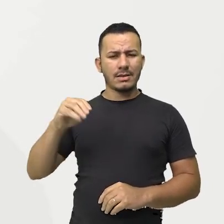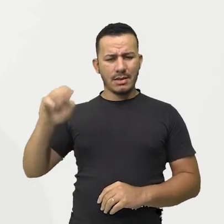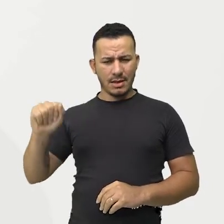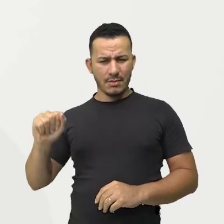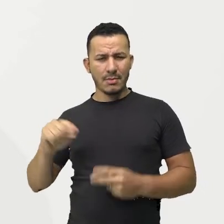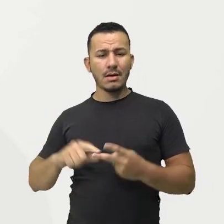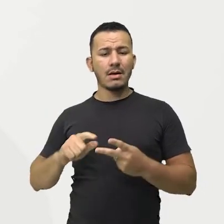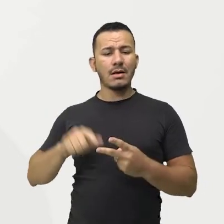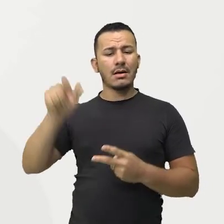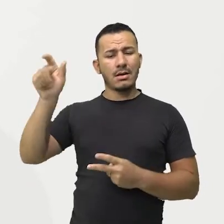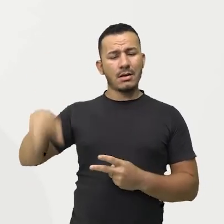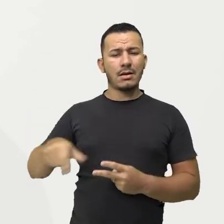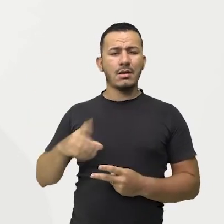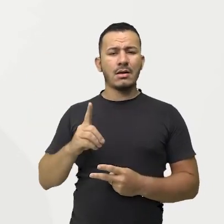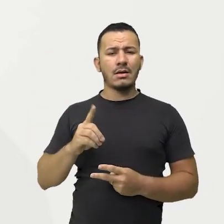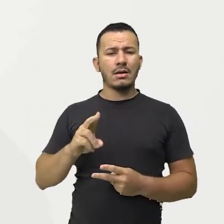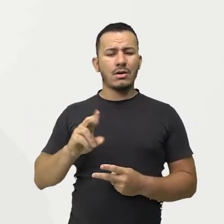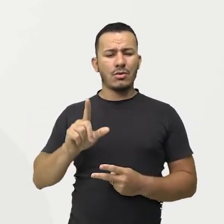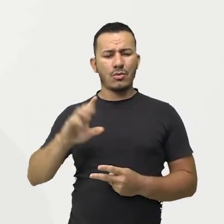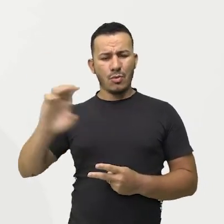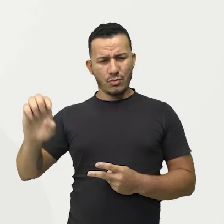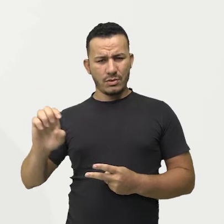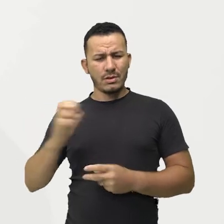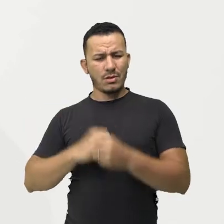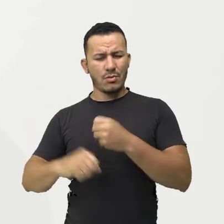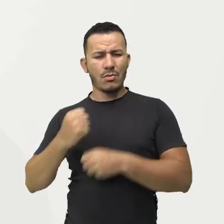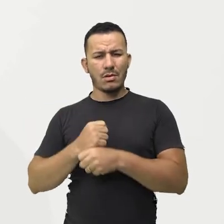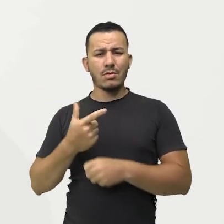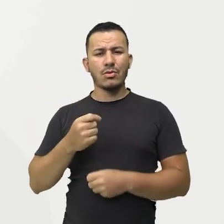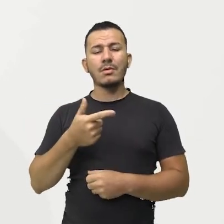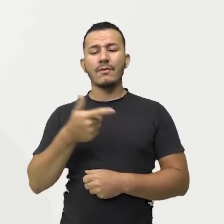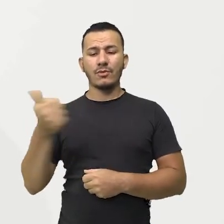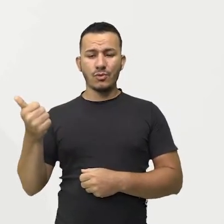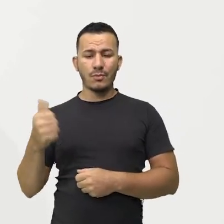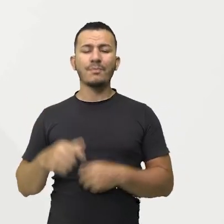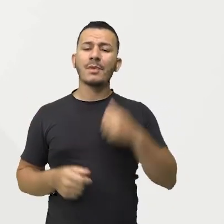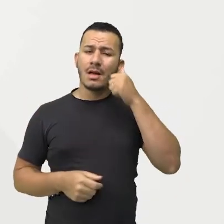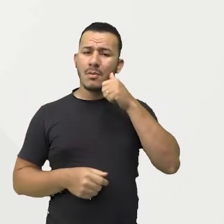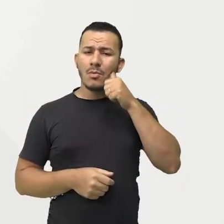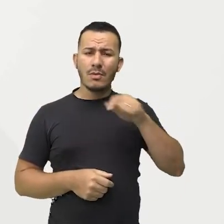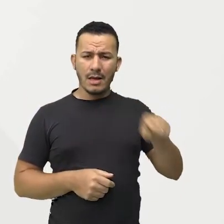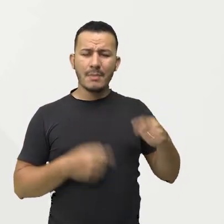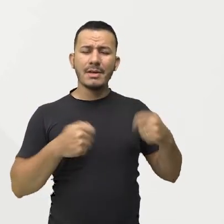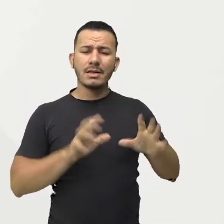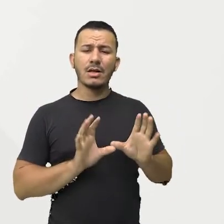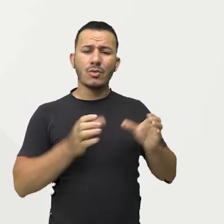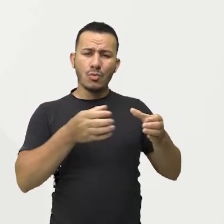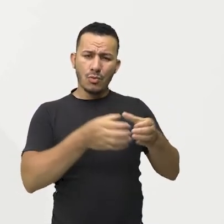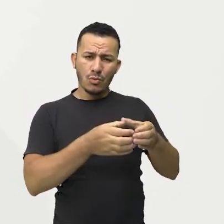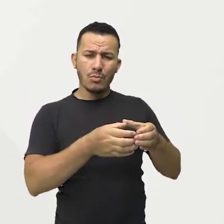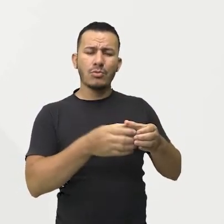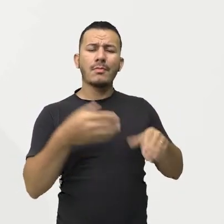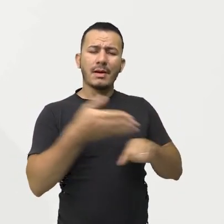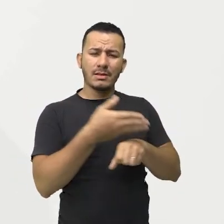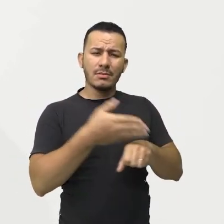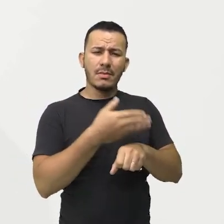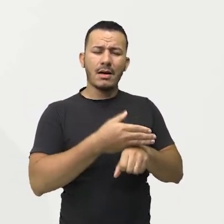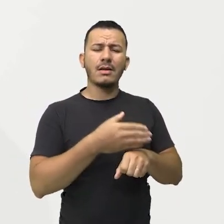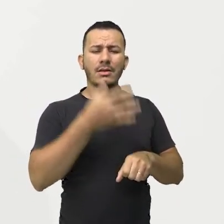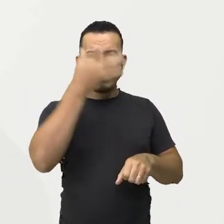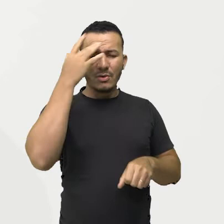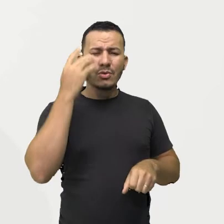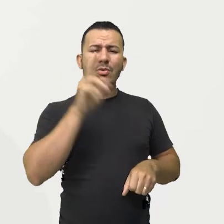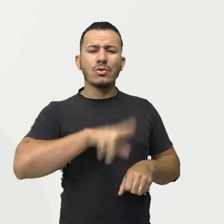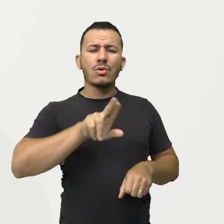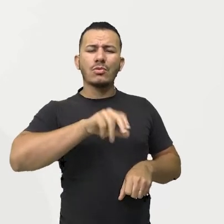diz assim, né? Laura pretende fazer parte do grupo de pessoas que usam bicicleta. Sabendo que o valor